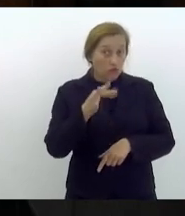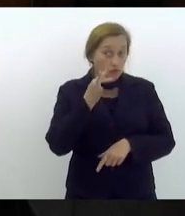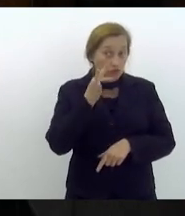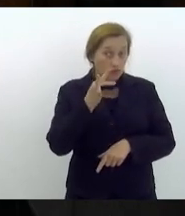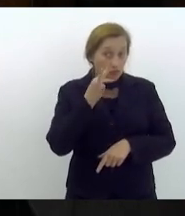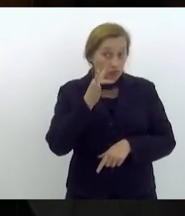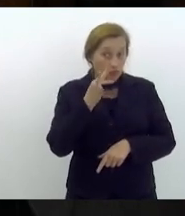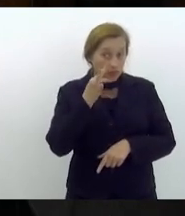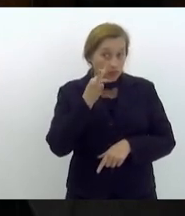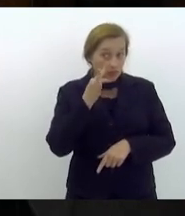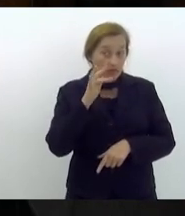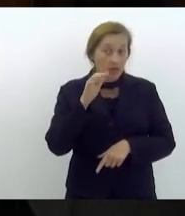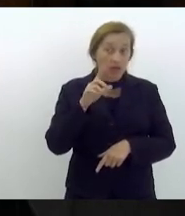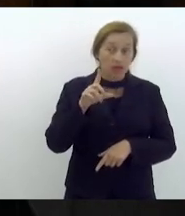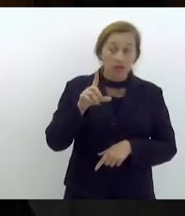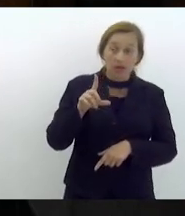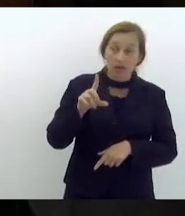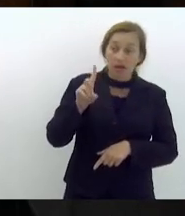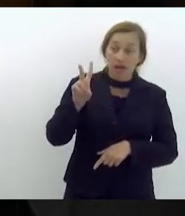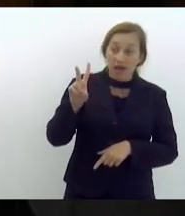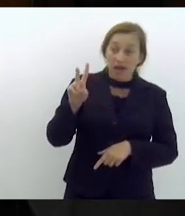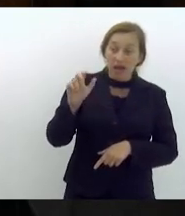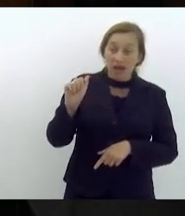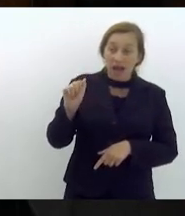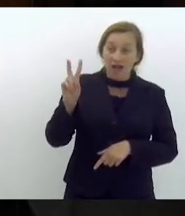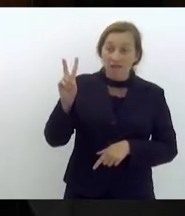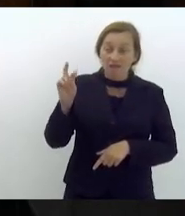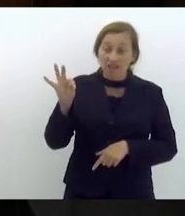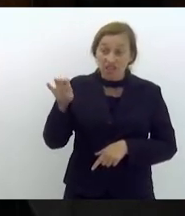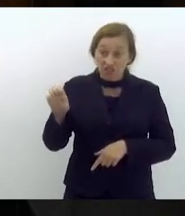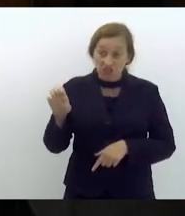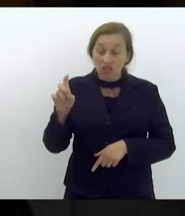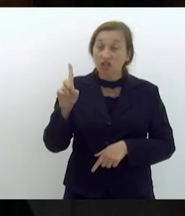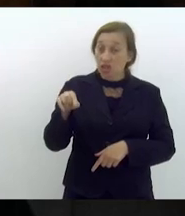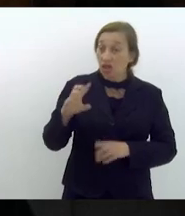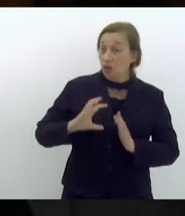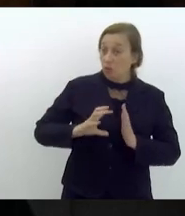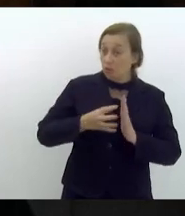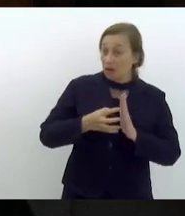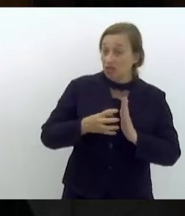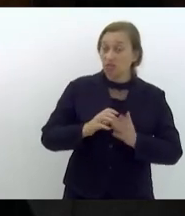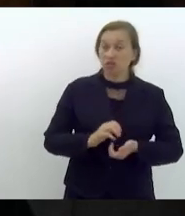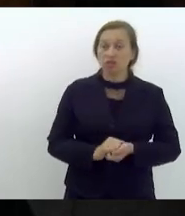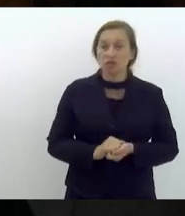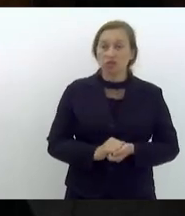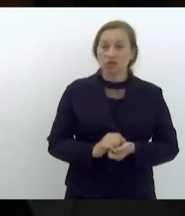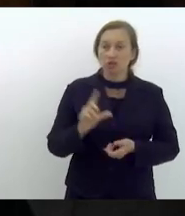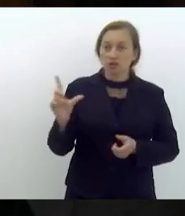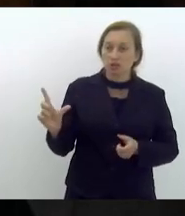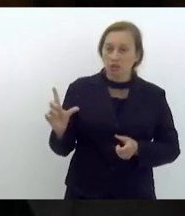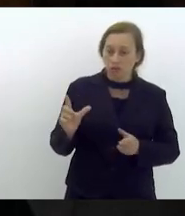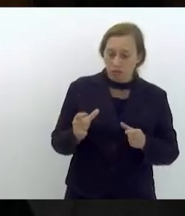Felipe Neto é do avante que é um partido minoritário